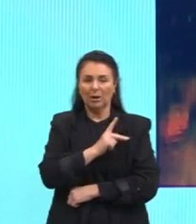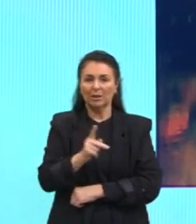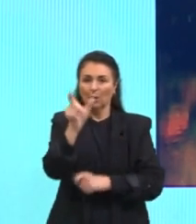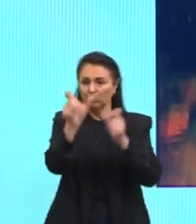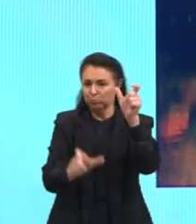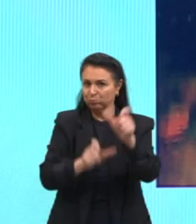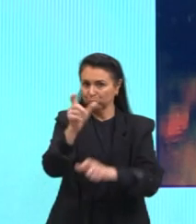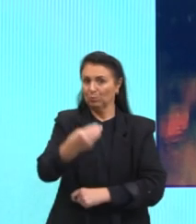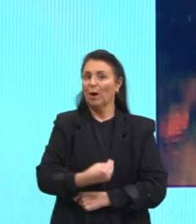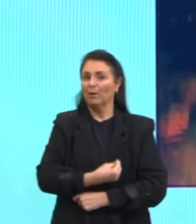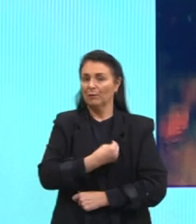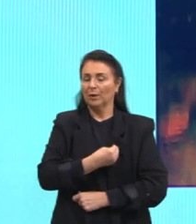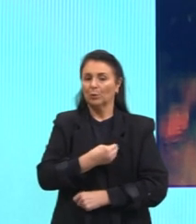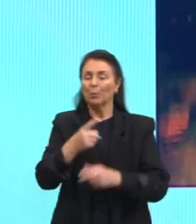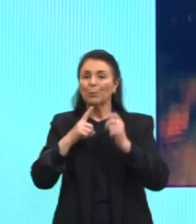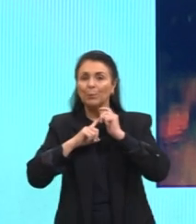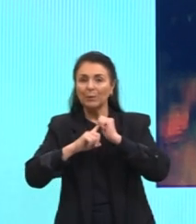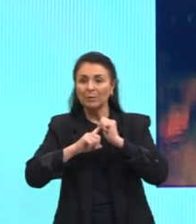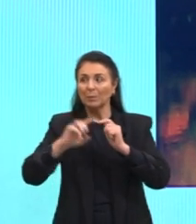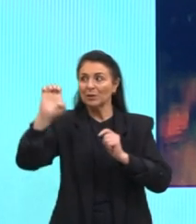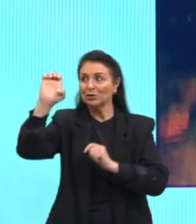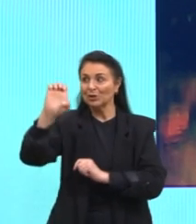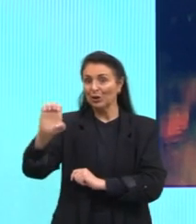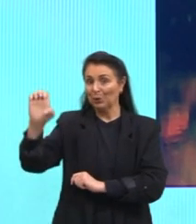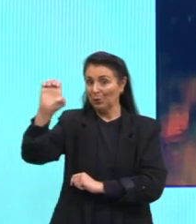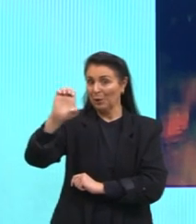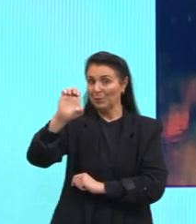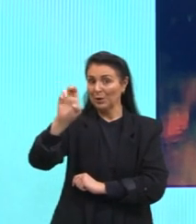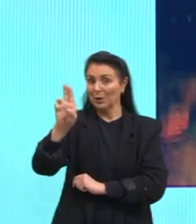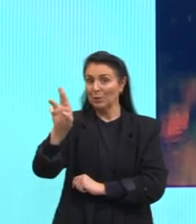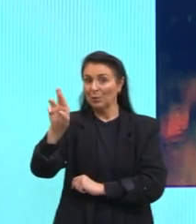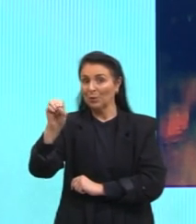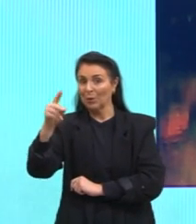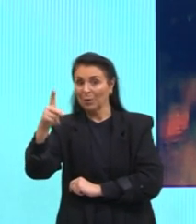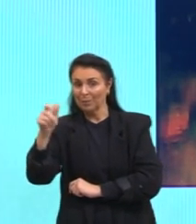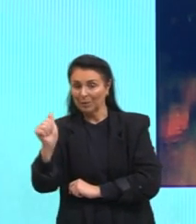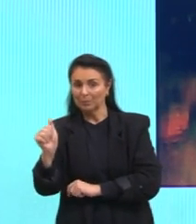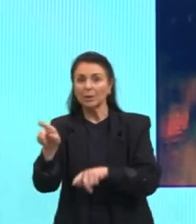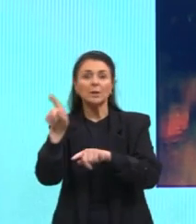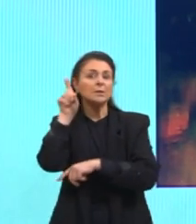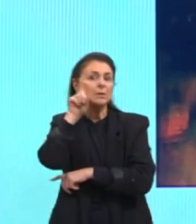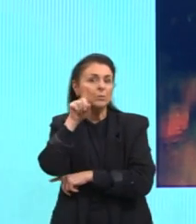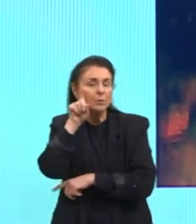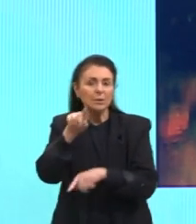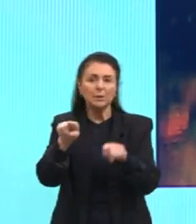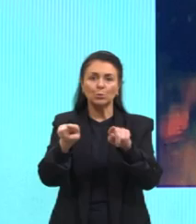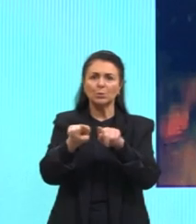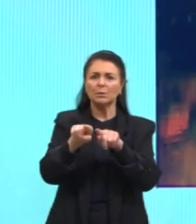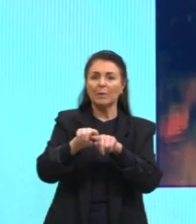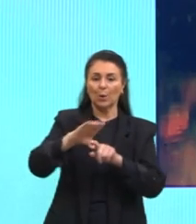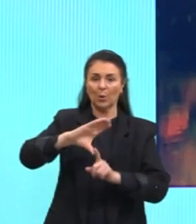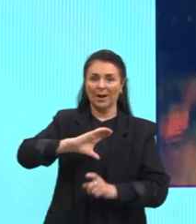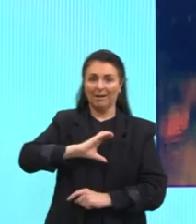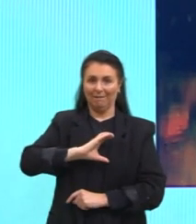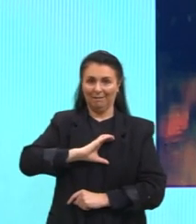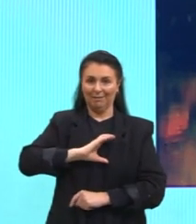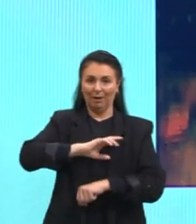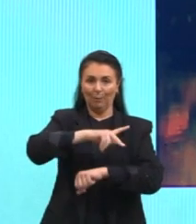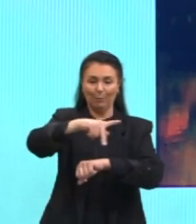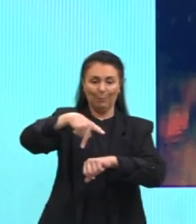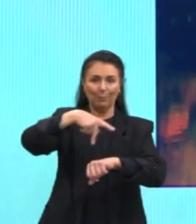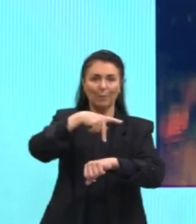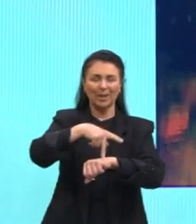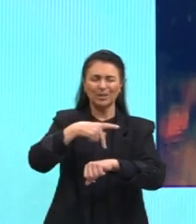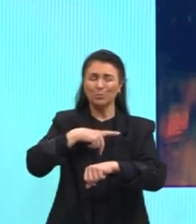Europa né o os Estados Unidos do Norte Estados Unidos Canadá a gente coloca essas florestas temperadas então que tem